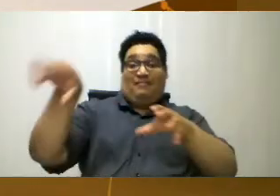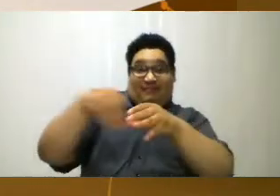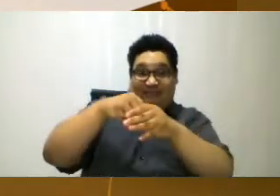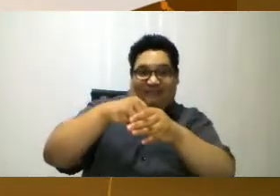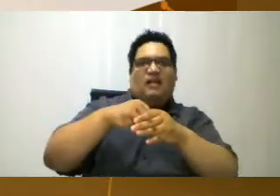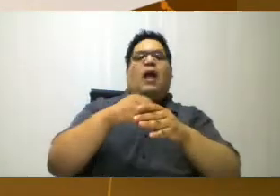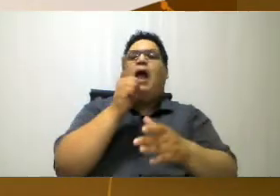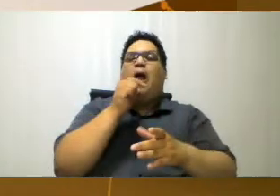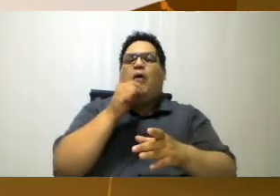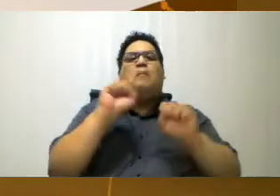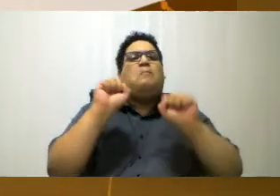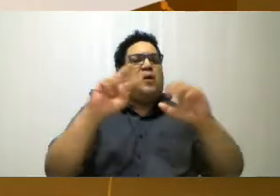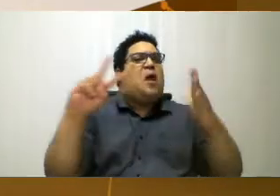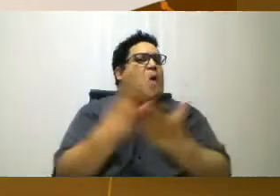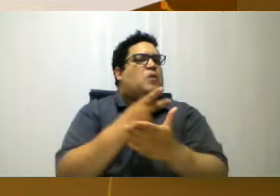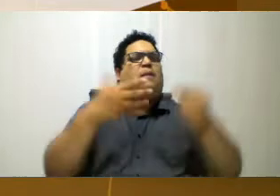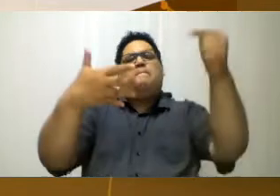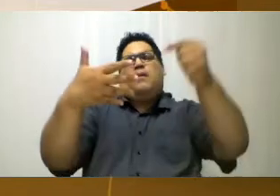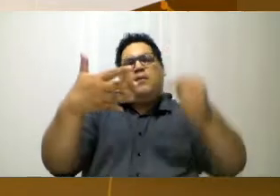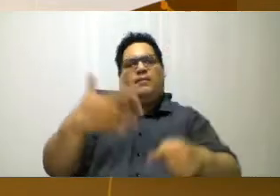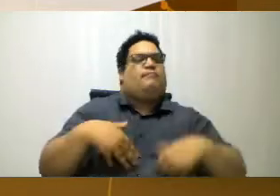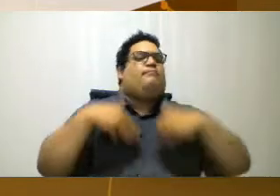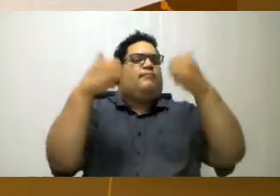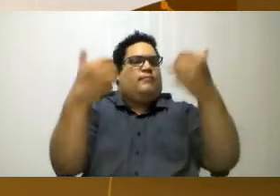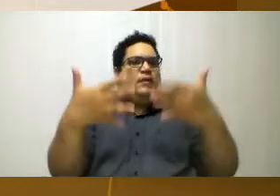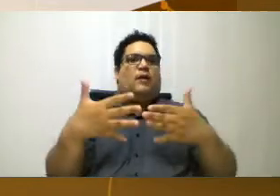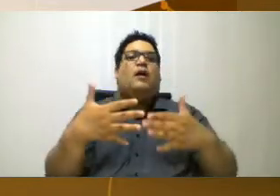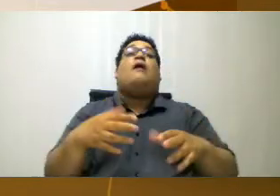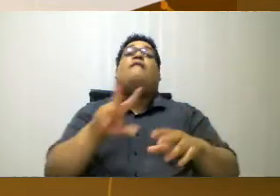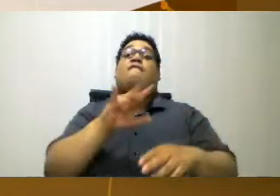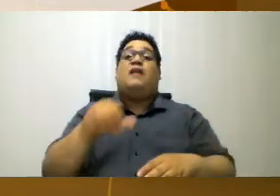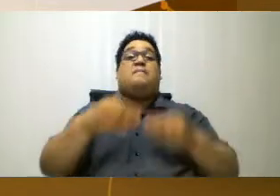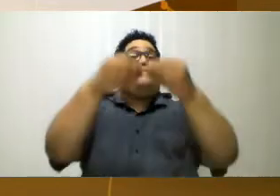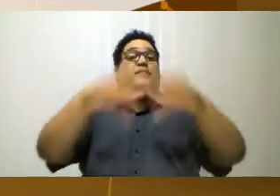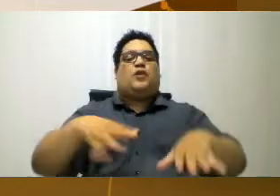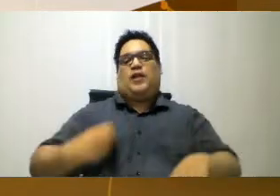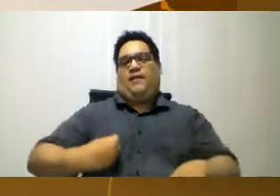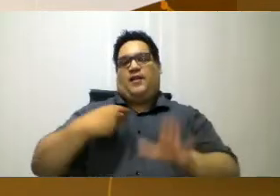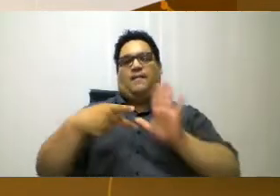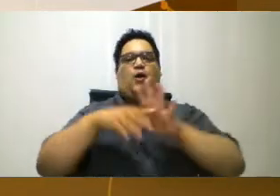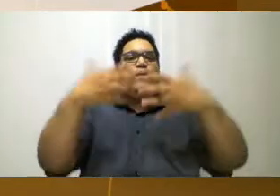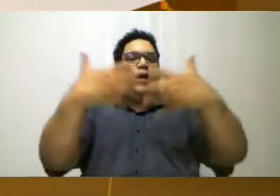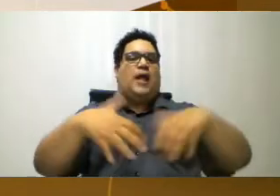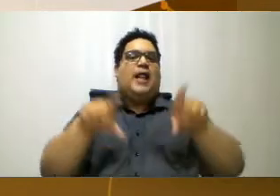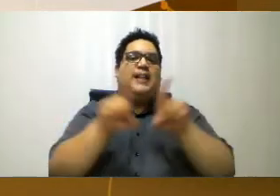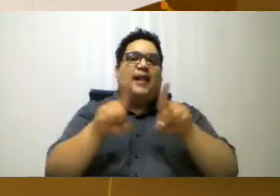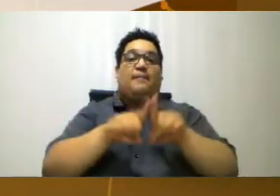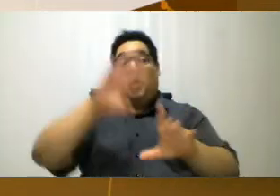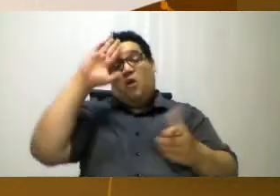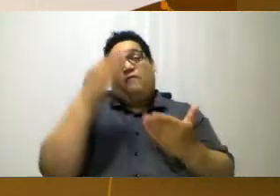são inúmeras. E isso é extremamente danoso à vida útil do equipamento e à sua confiabilidade.